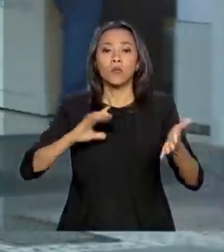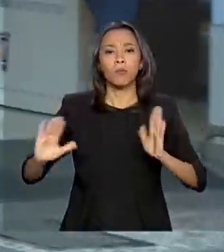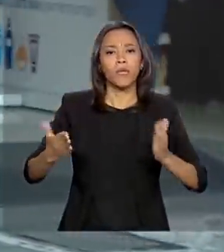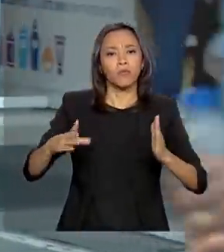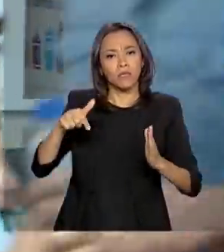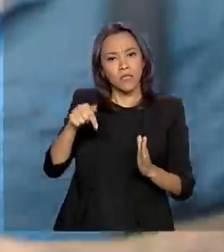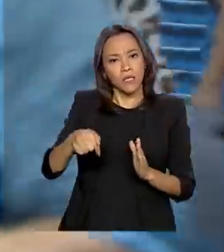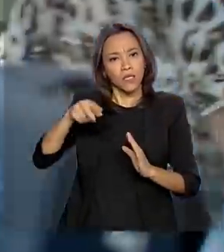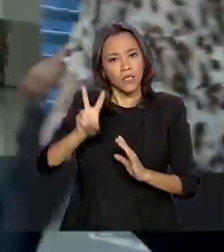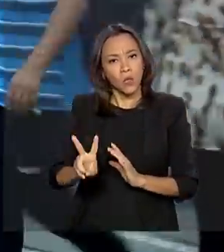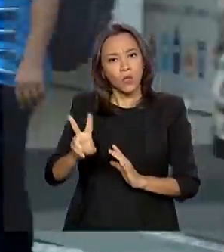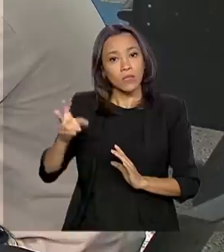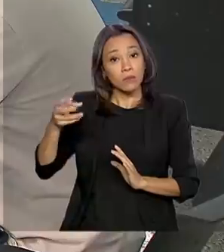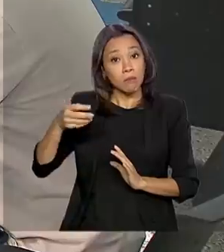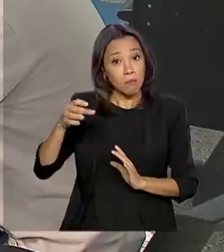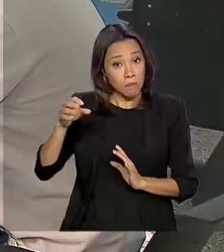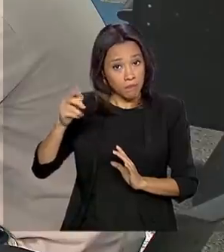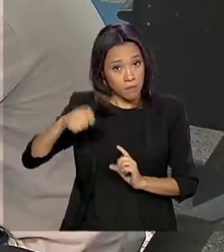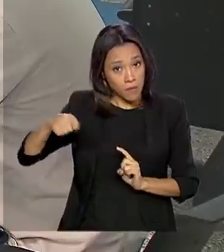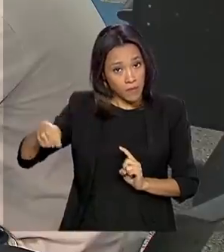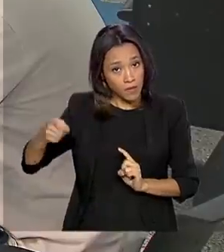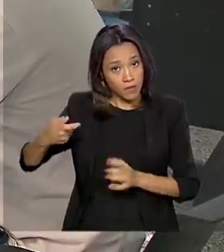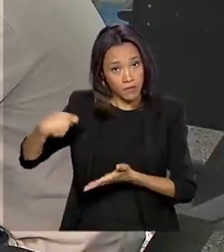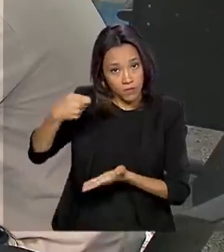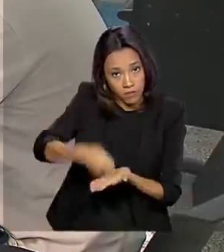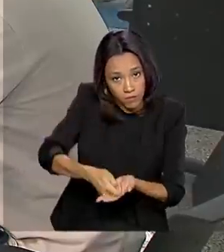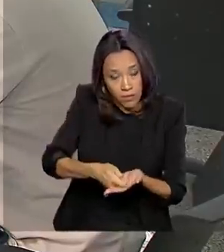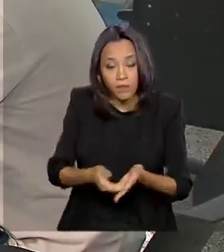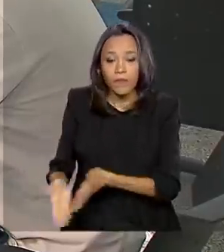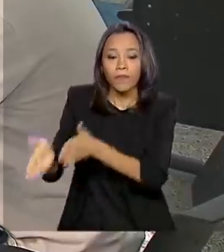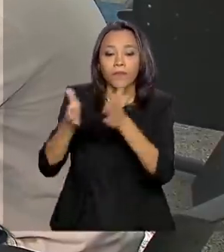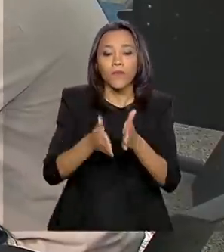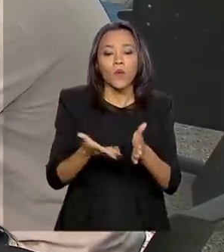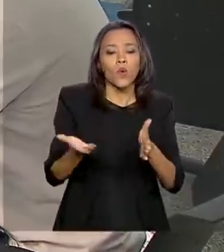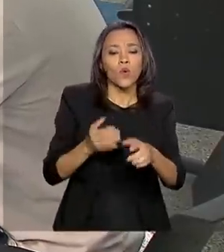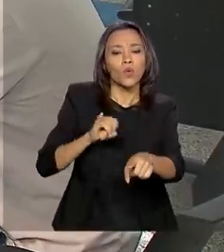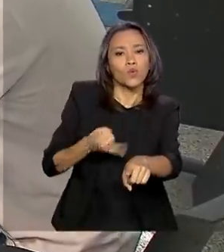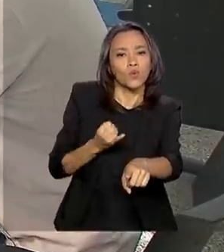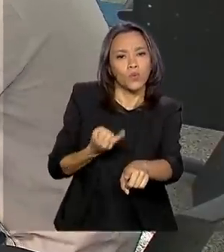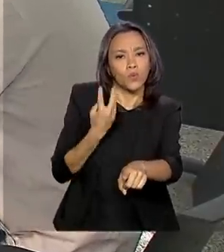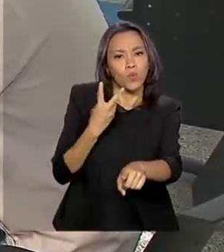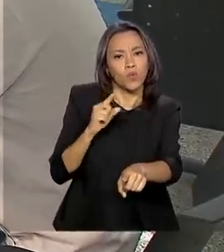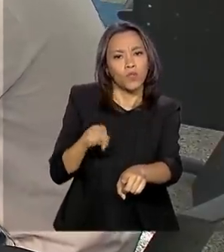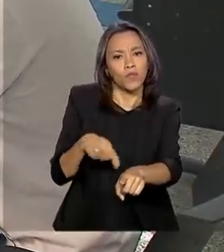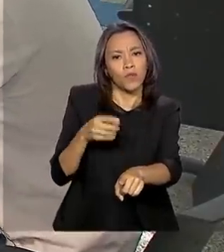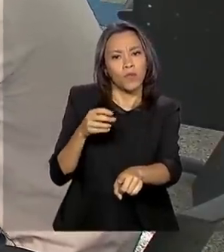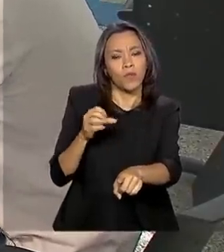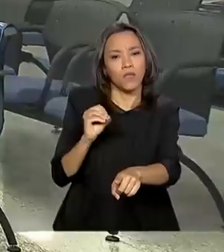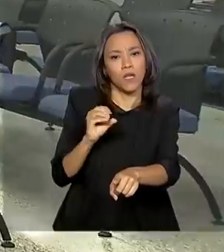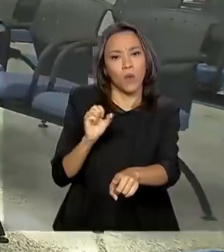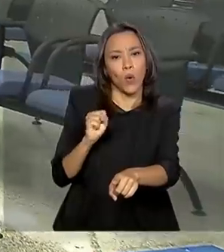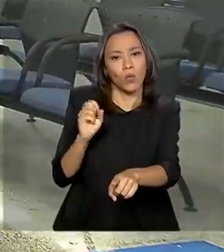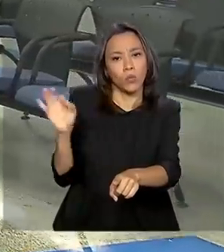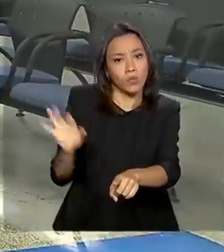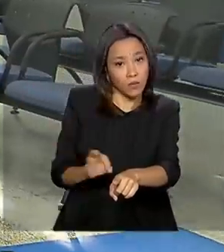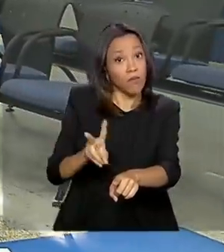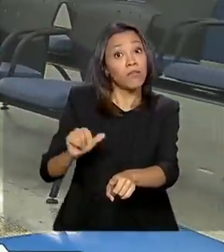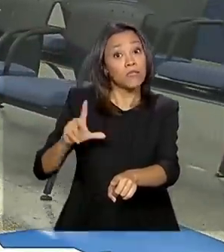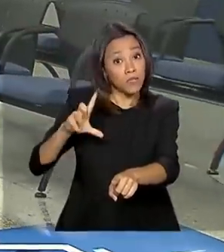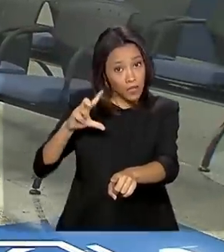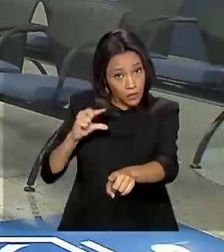meses para pagamento. Os juros, que hoje estão em torno de 2,08%, serão